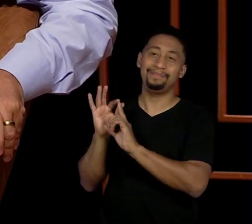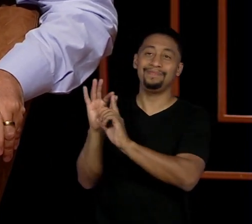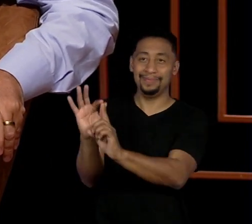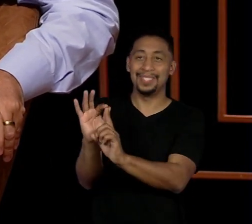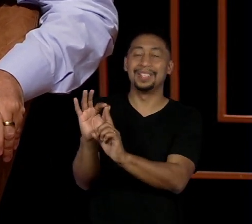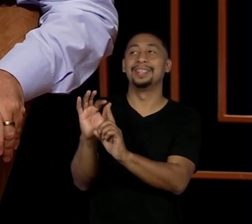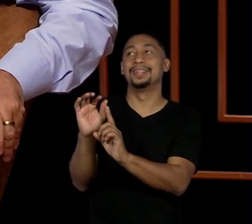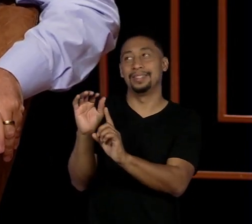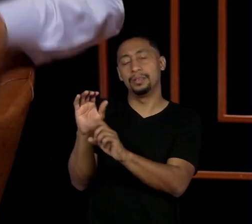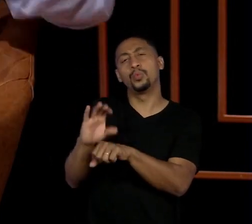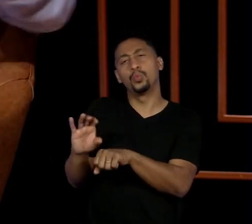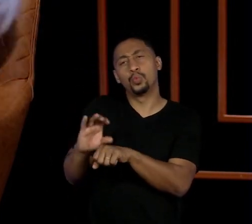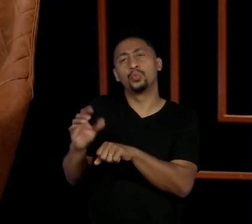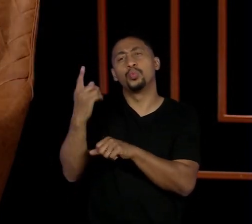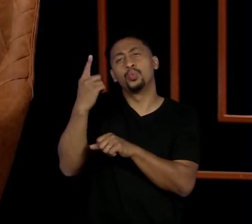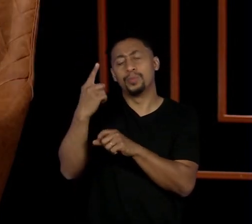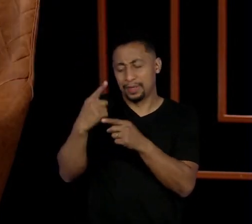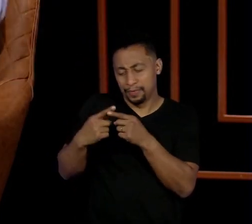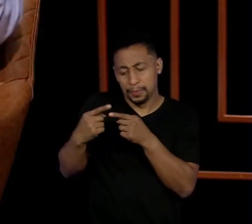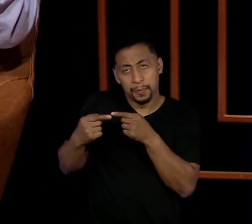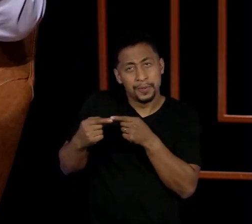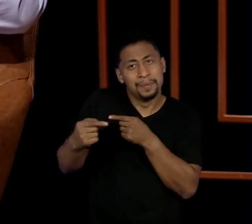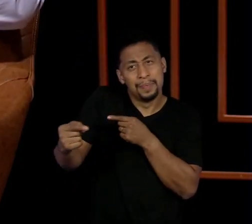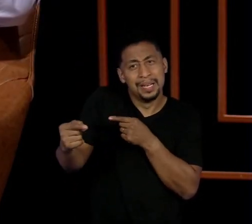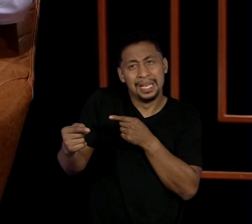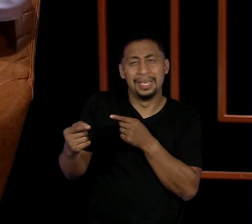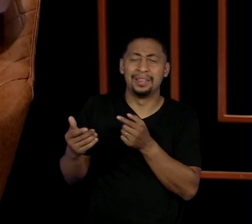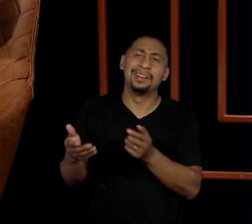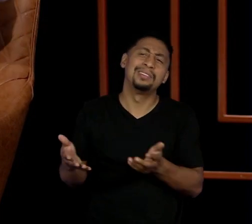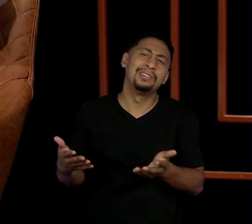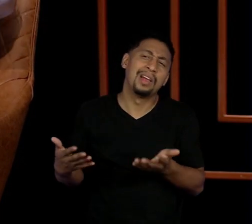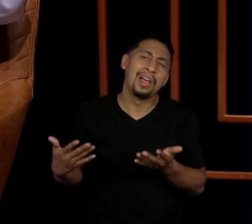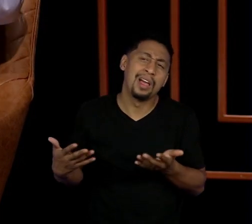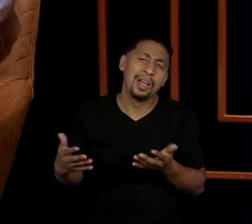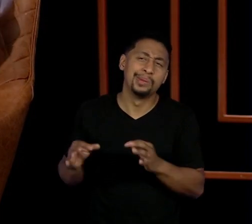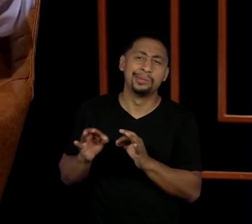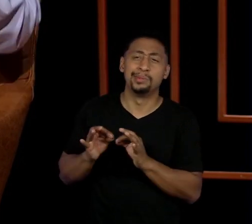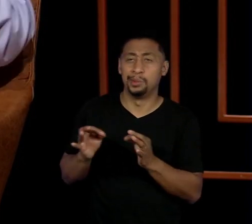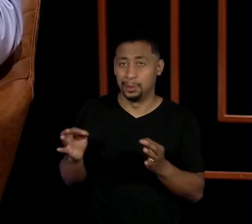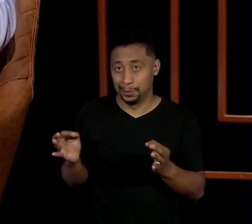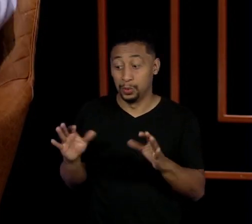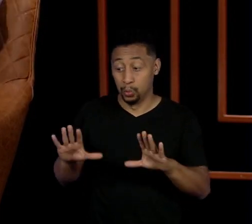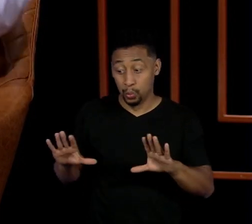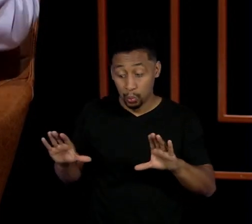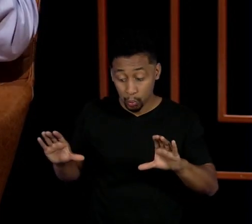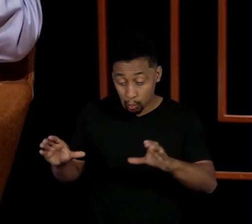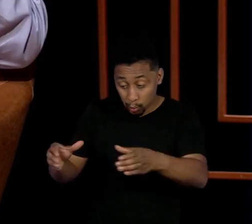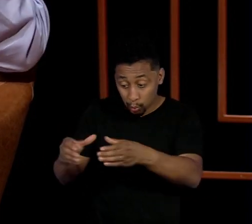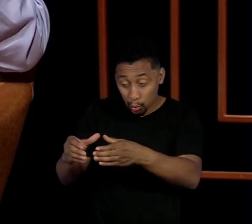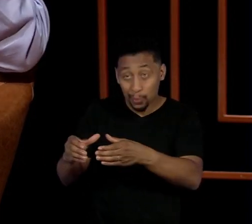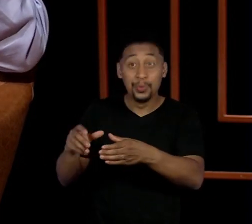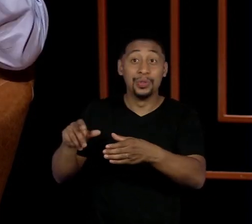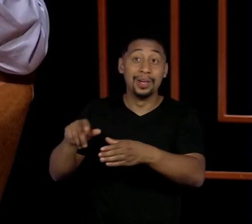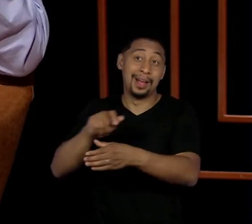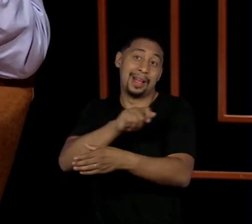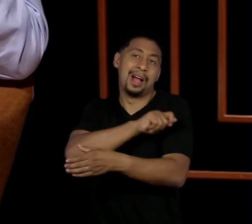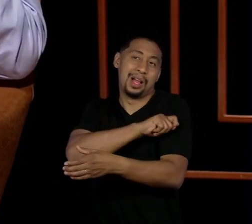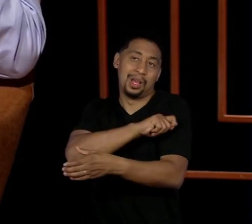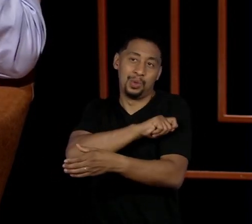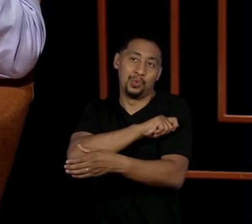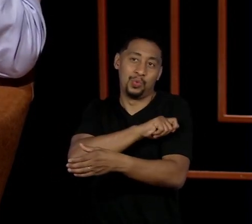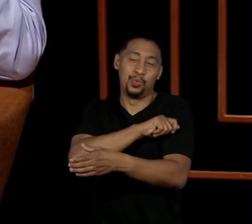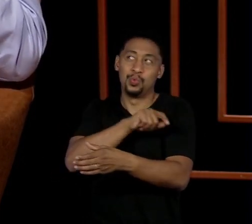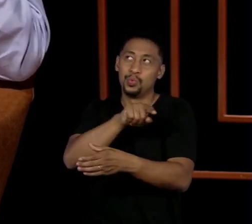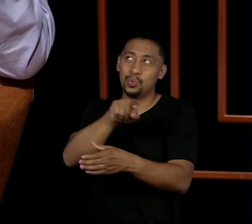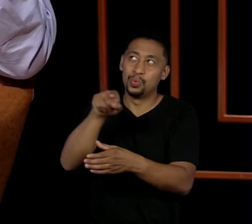por semana, coisa e tal, era ainda uma coisa bem leve assim. De lá, a turma de alunos, que era, vou